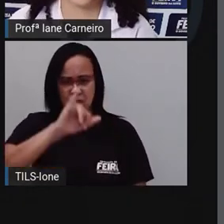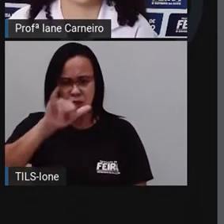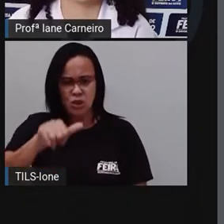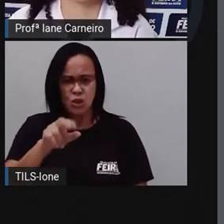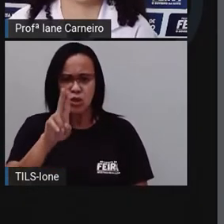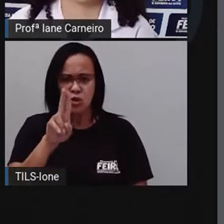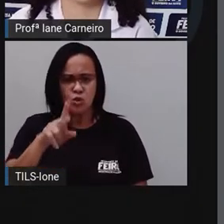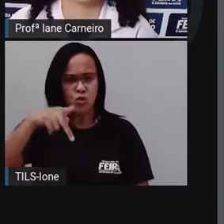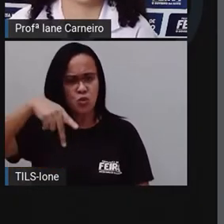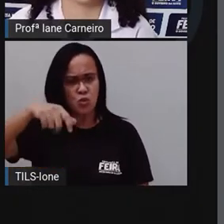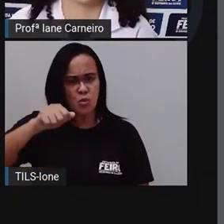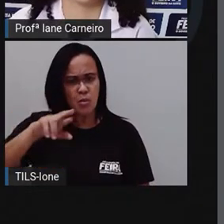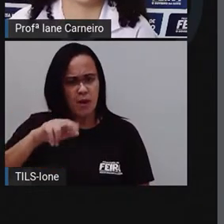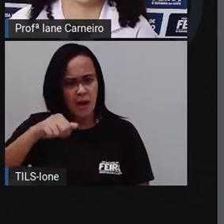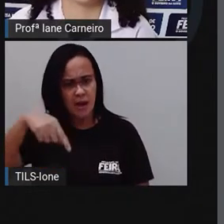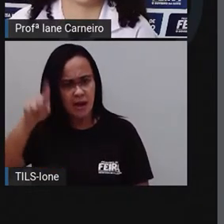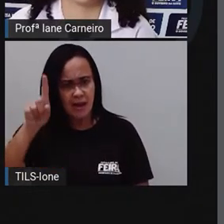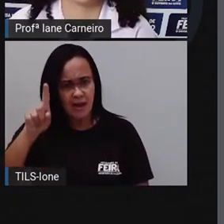jupará.